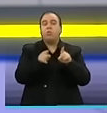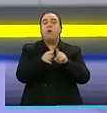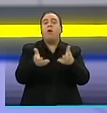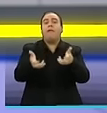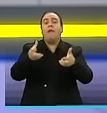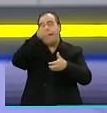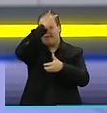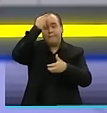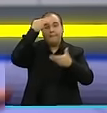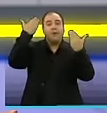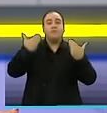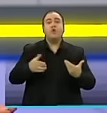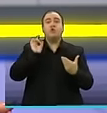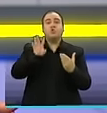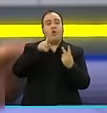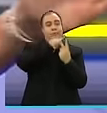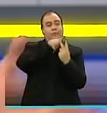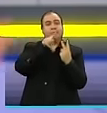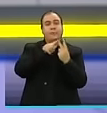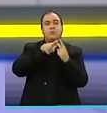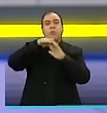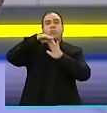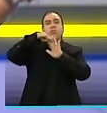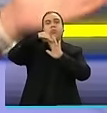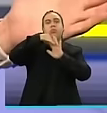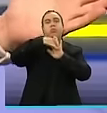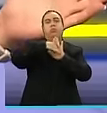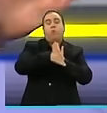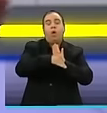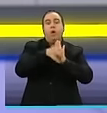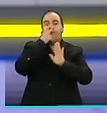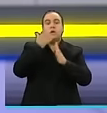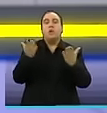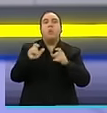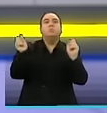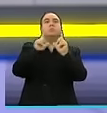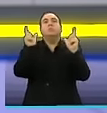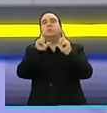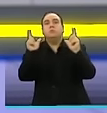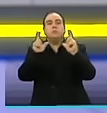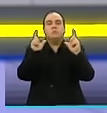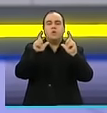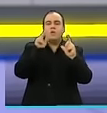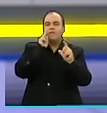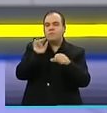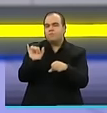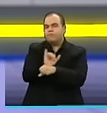país. Foi só os dois caírem nas pesquisas que parece que acordaram e que viram que a